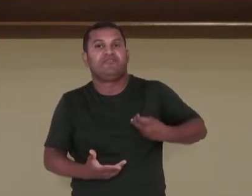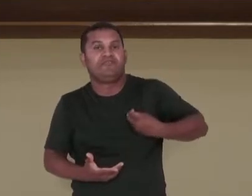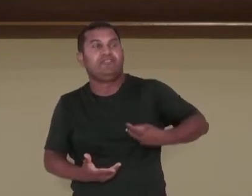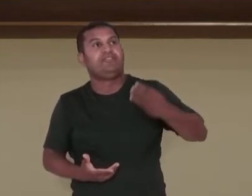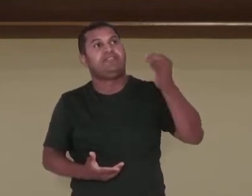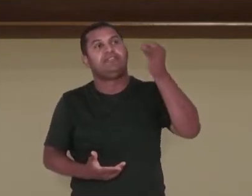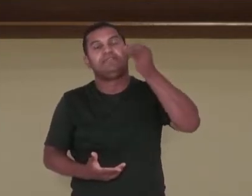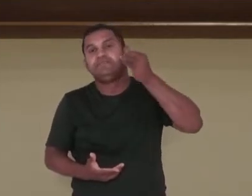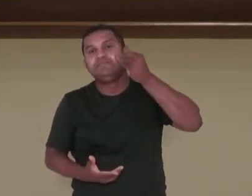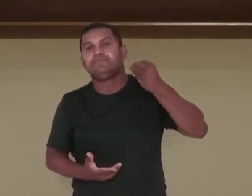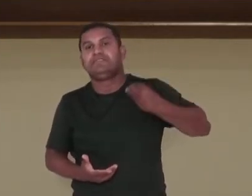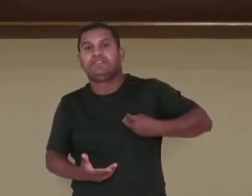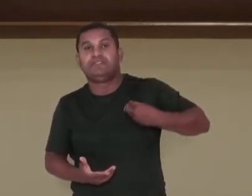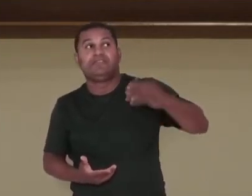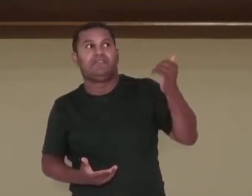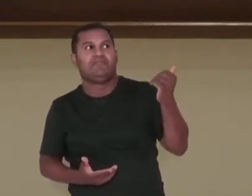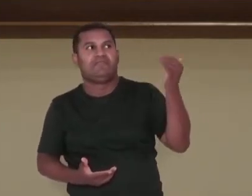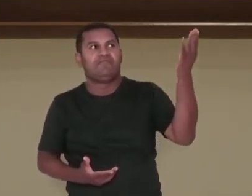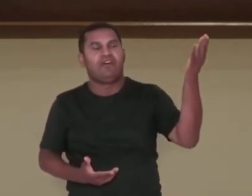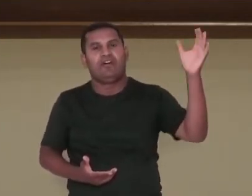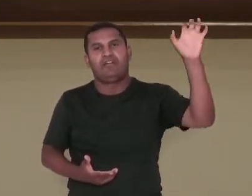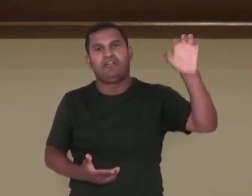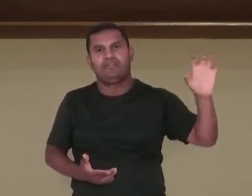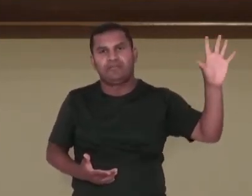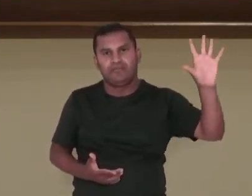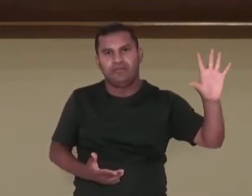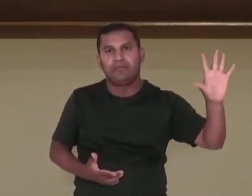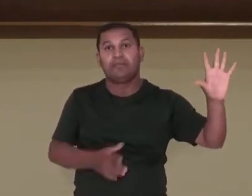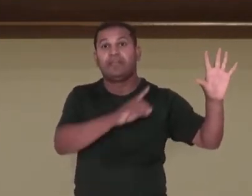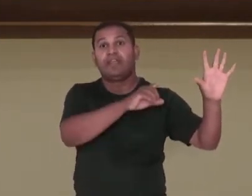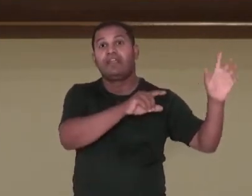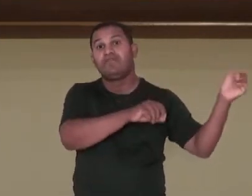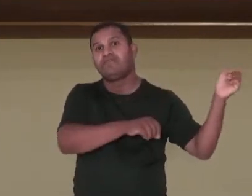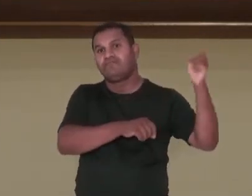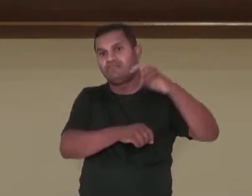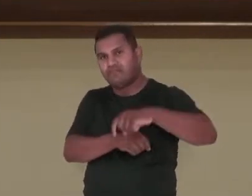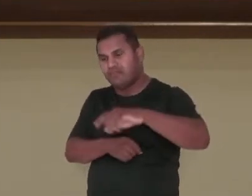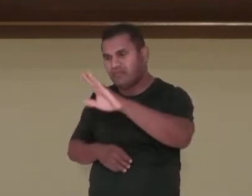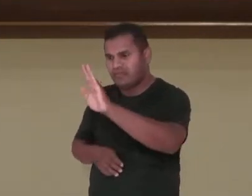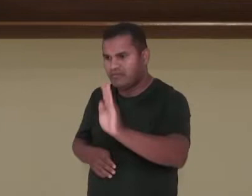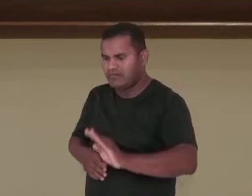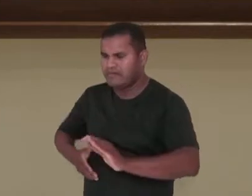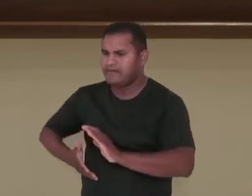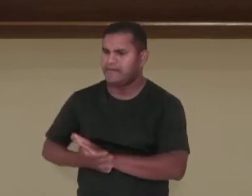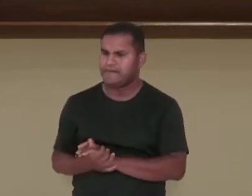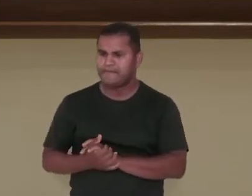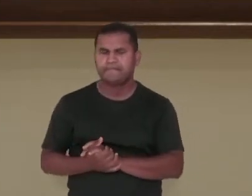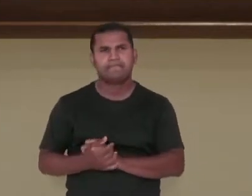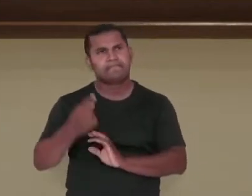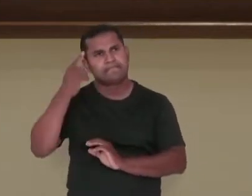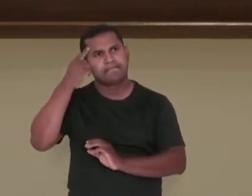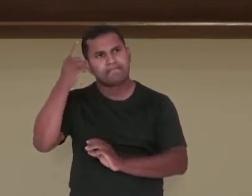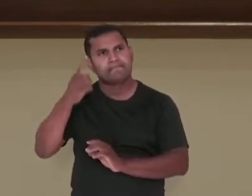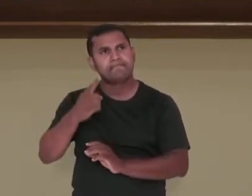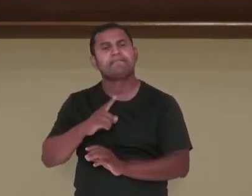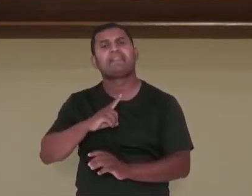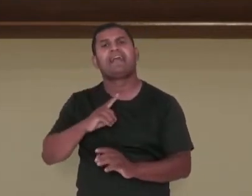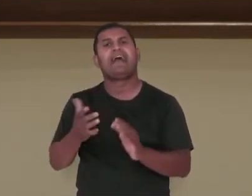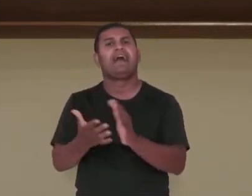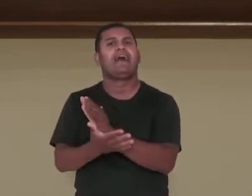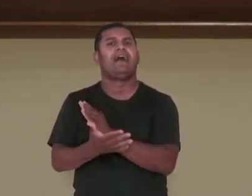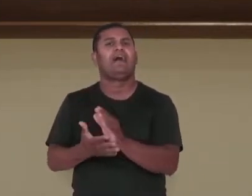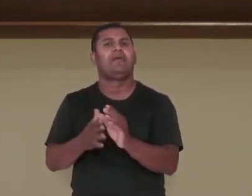dentro das fábricas lá na Europa, eles trouxeram algumas ideias, como por exemplo o socialismo e